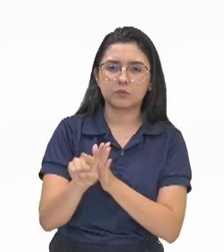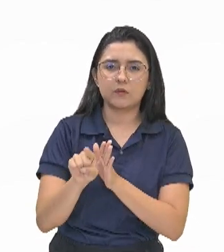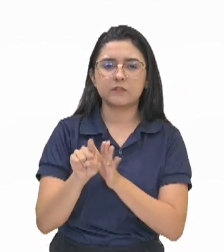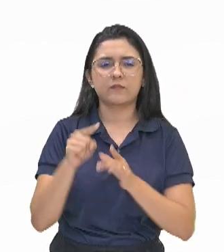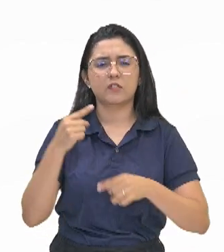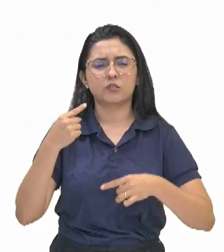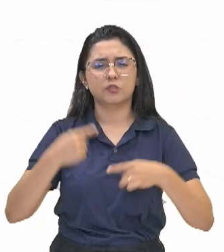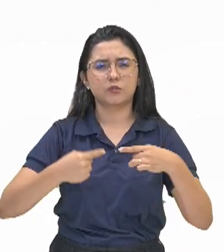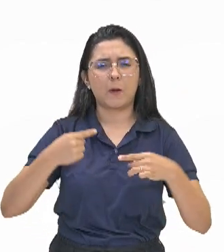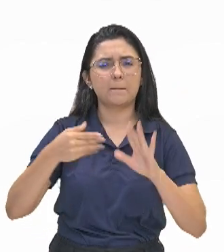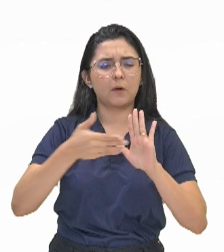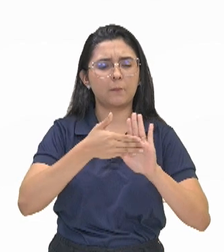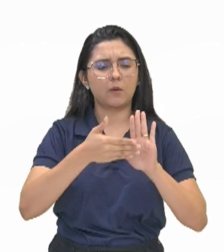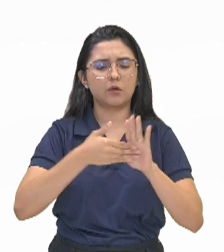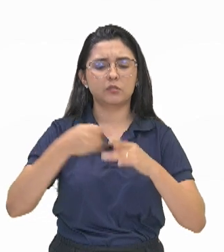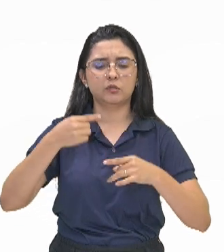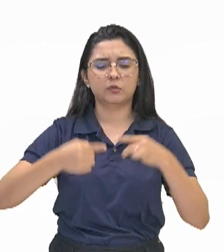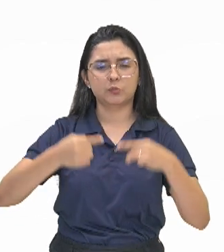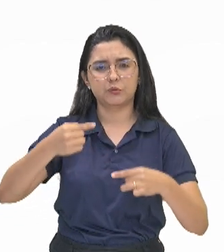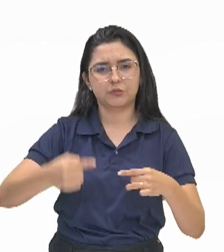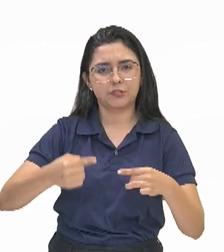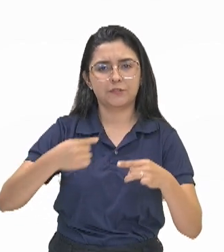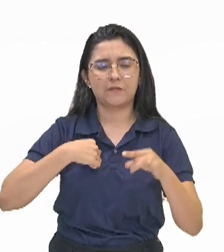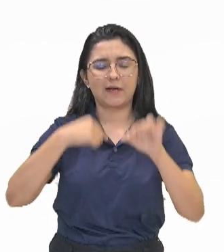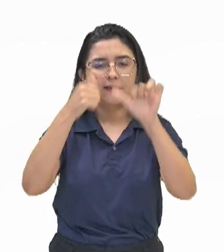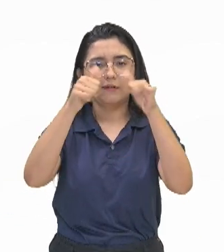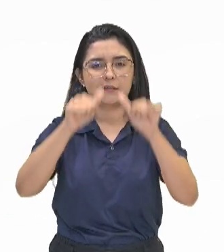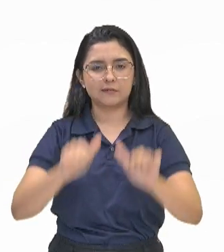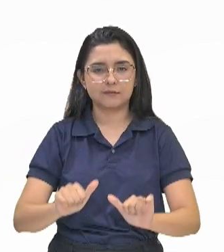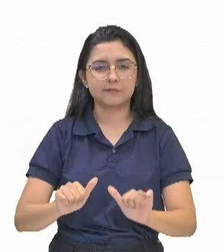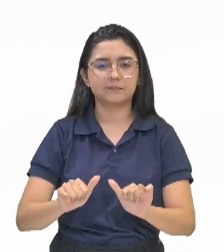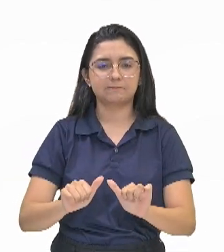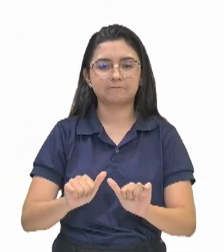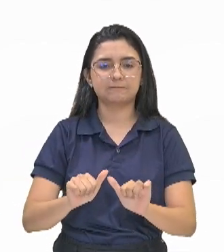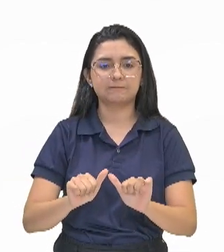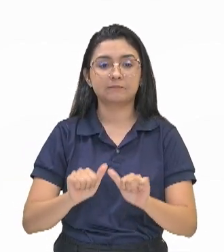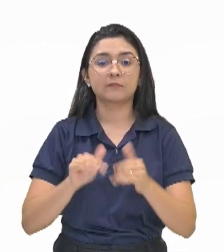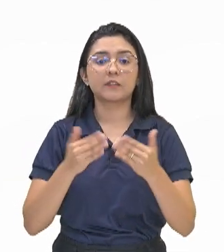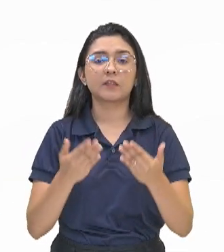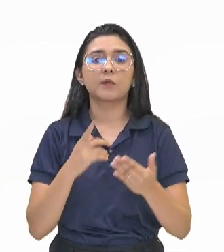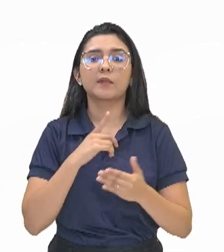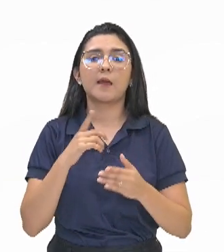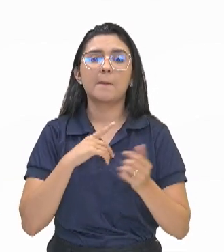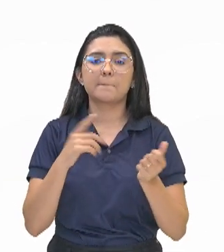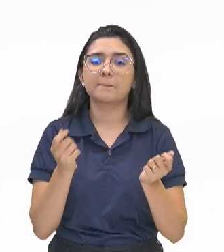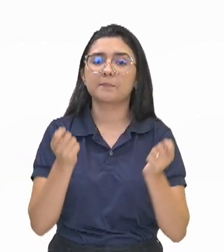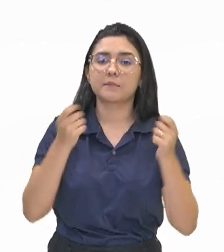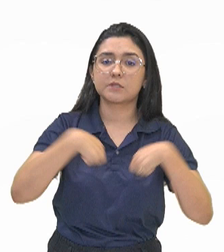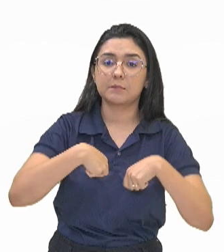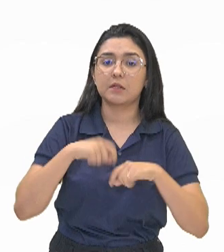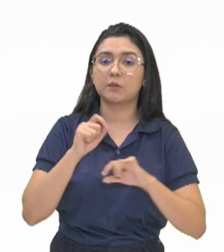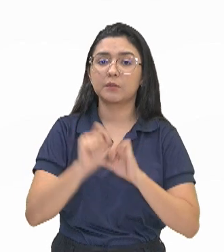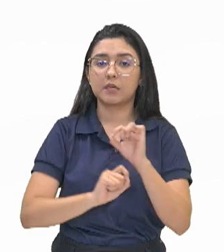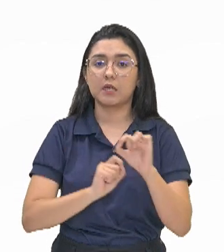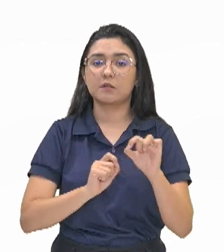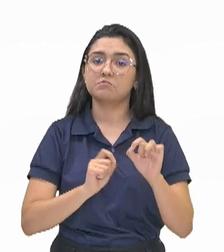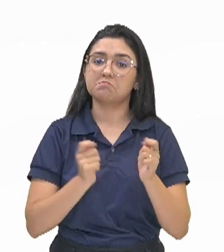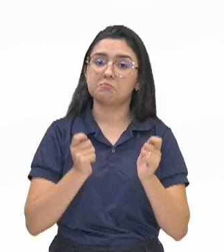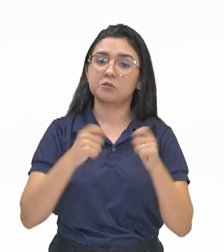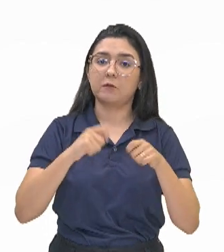discutir a proposta, você vai analisar, e aí abre-se a possibilidade de